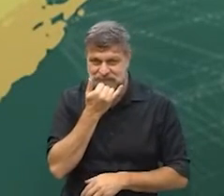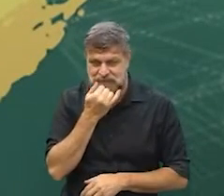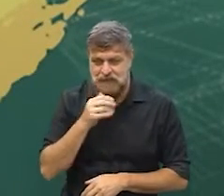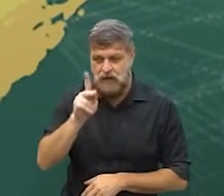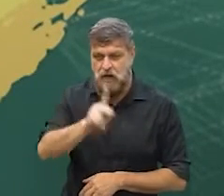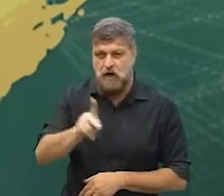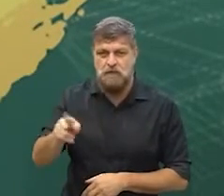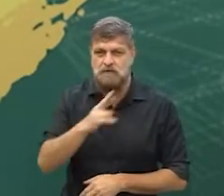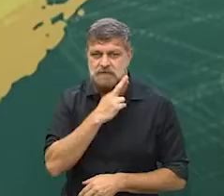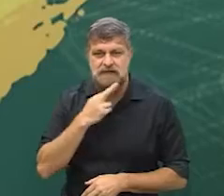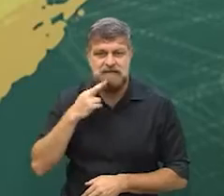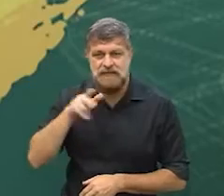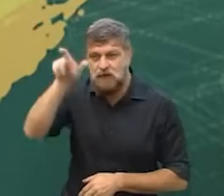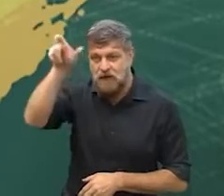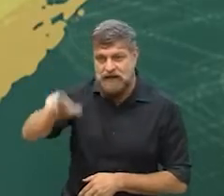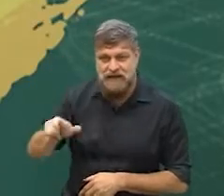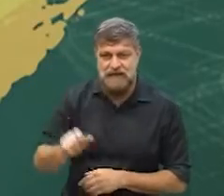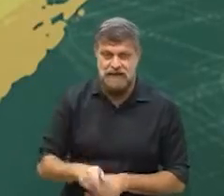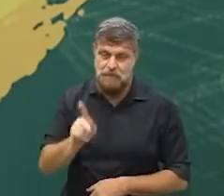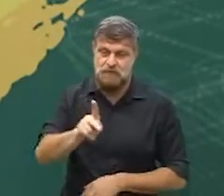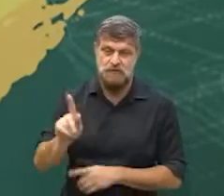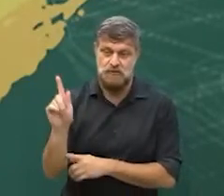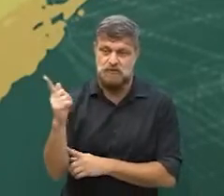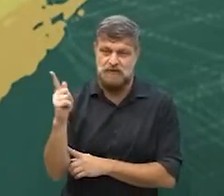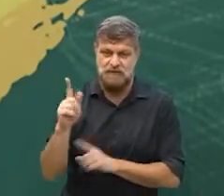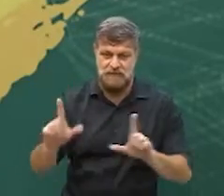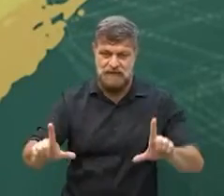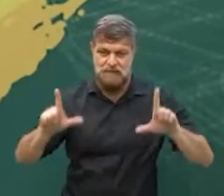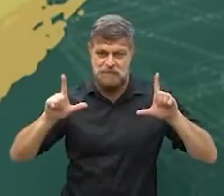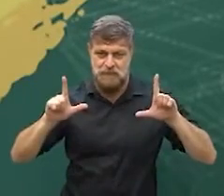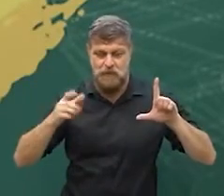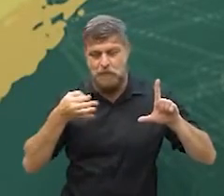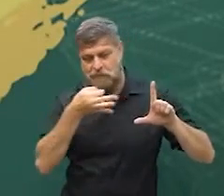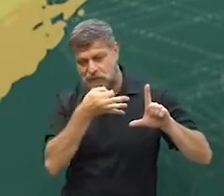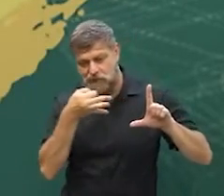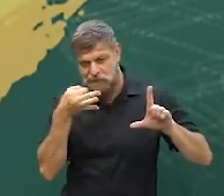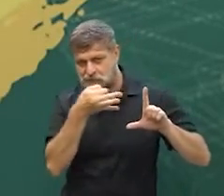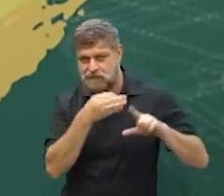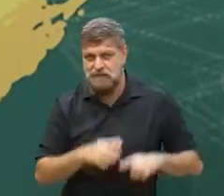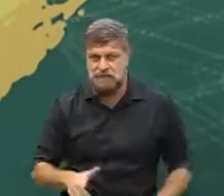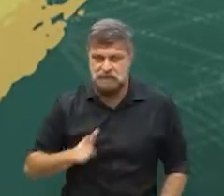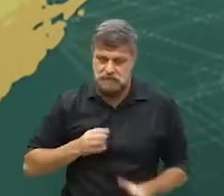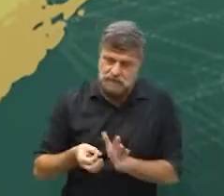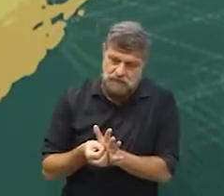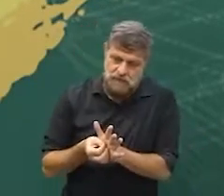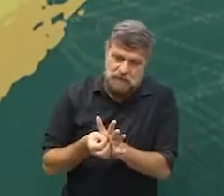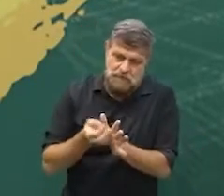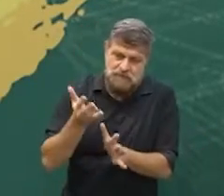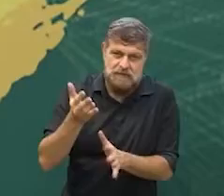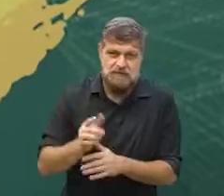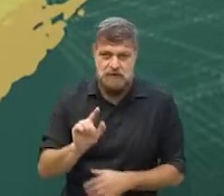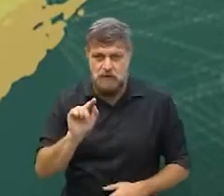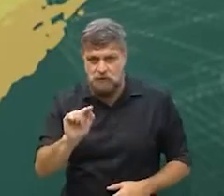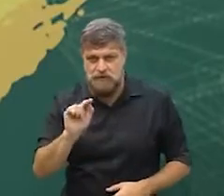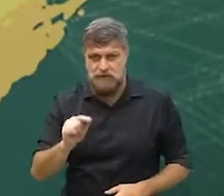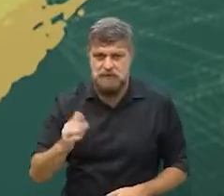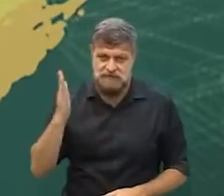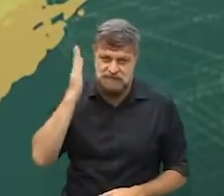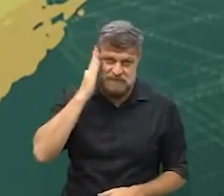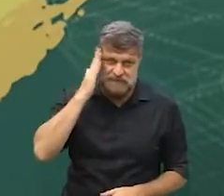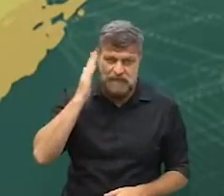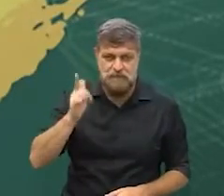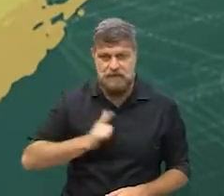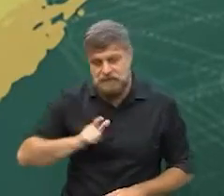professor Renato, que é professor de geografia, está conversando conosco aqui na TV Câmara Campinas, falou. Muitas vezes, não é? É